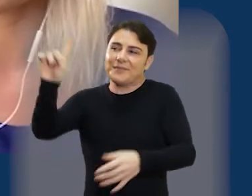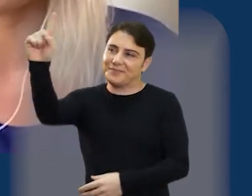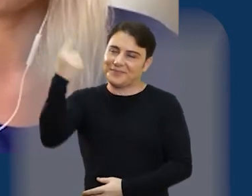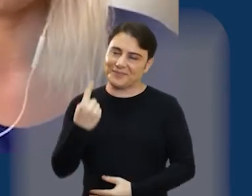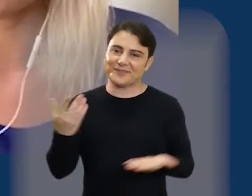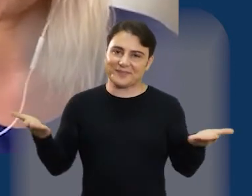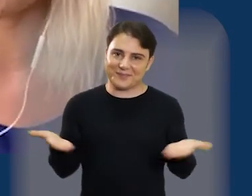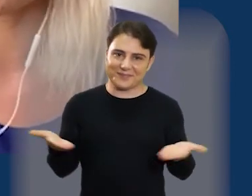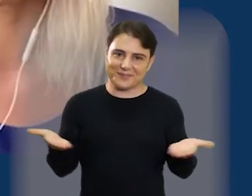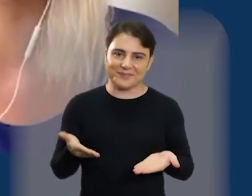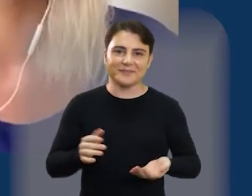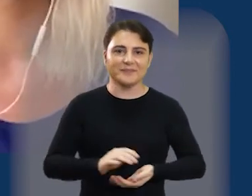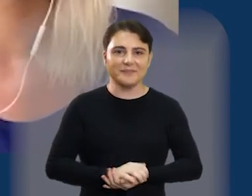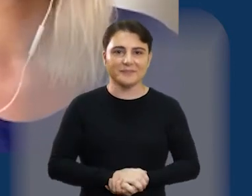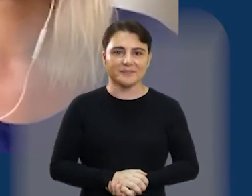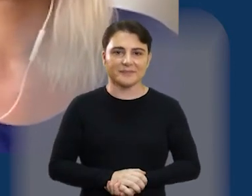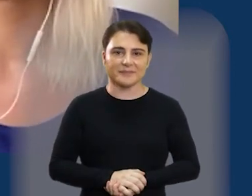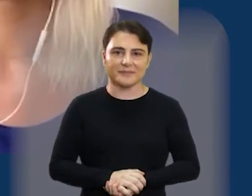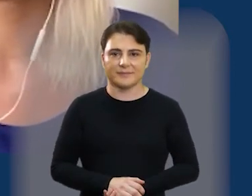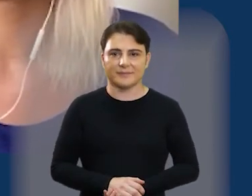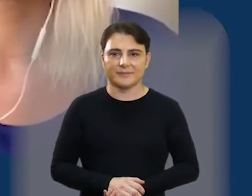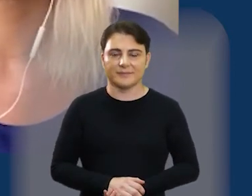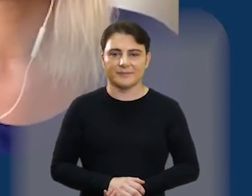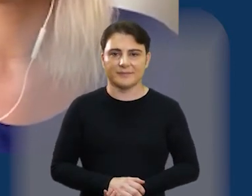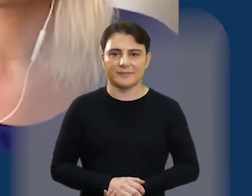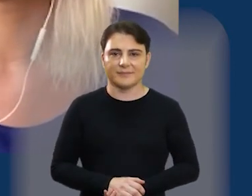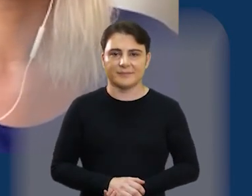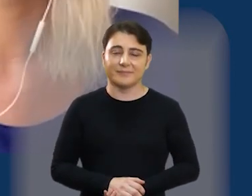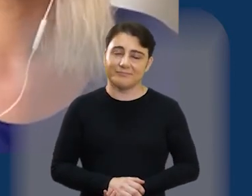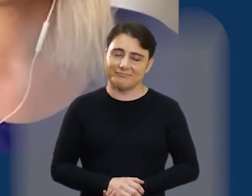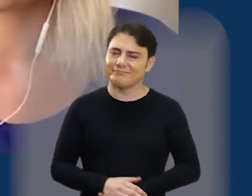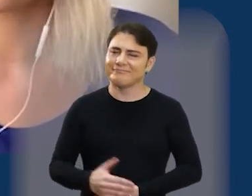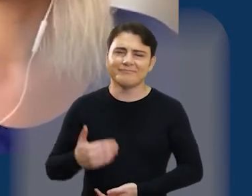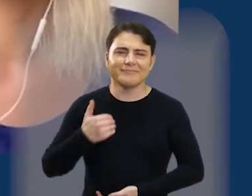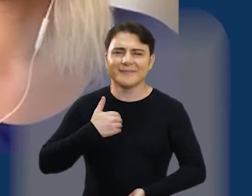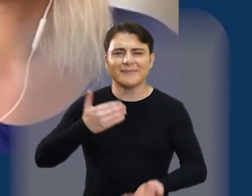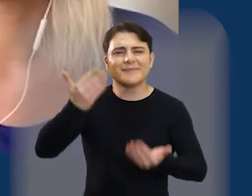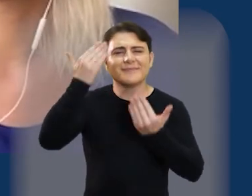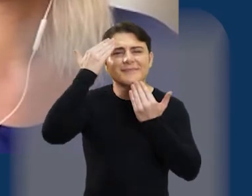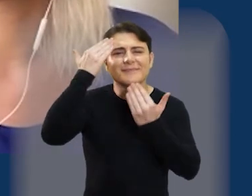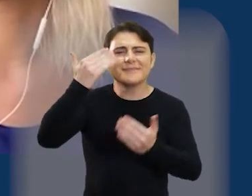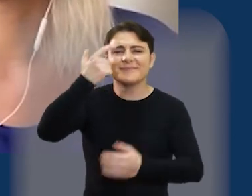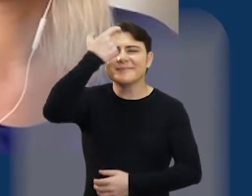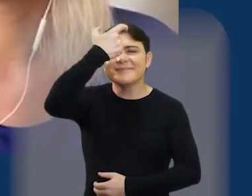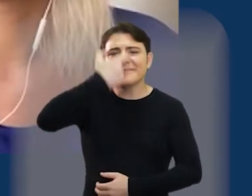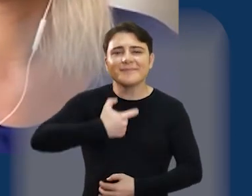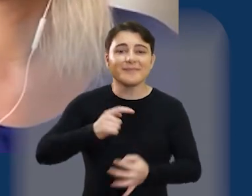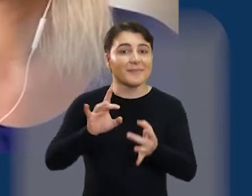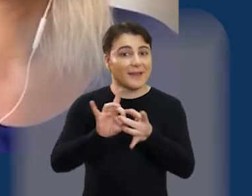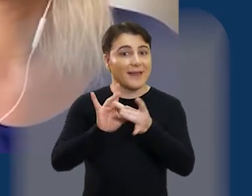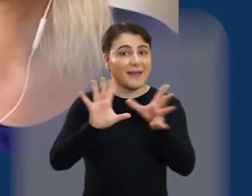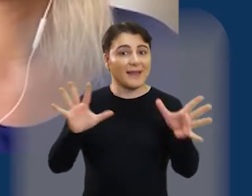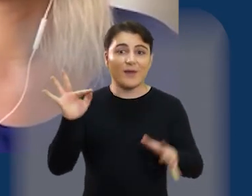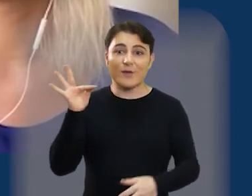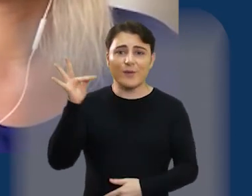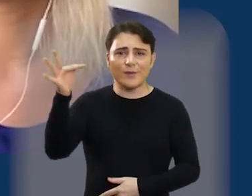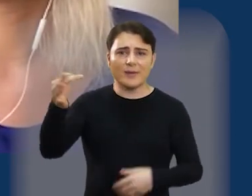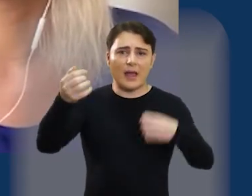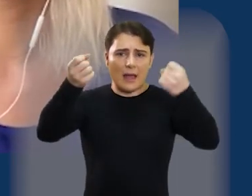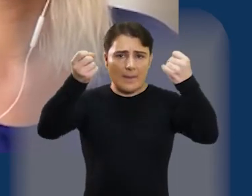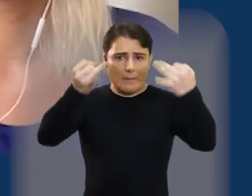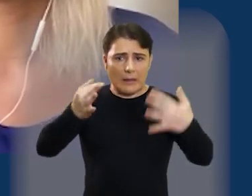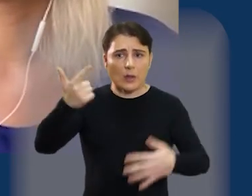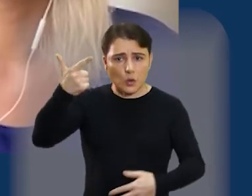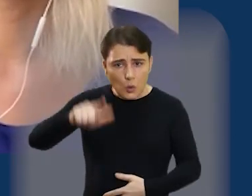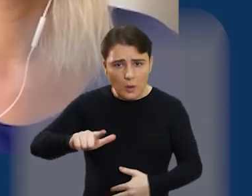por estar aqui hoje conosco. Eu que agradeço, fico aí à sua disposição para,